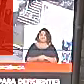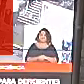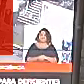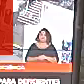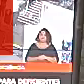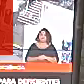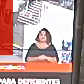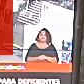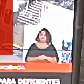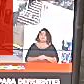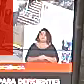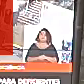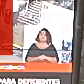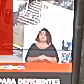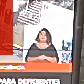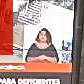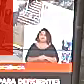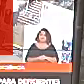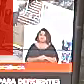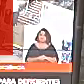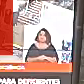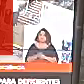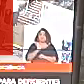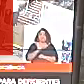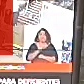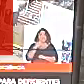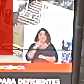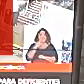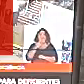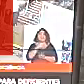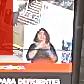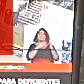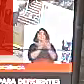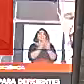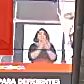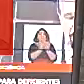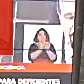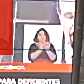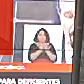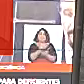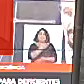Quero só registrar também a presença da Escola Estadual Três Poderes.